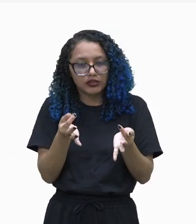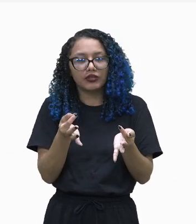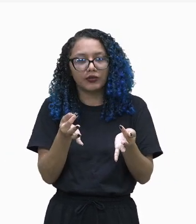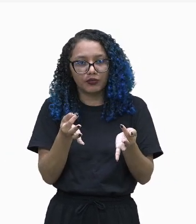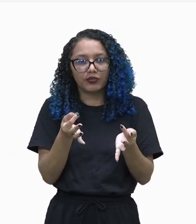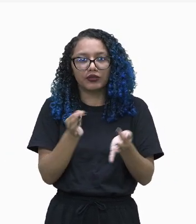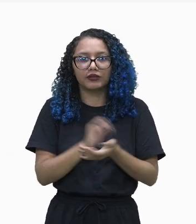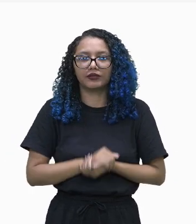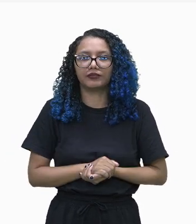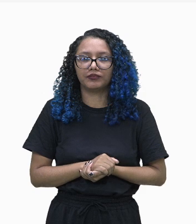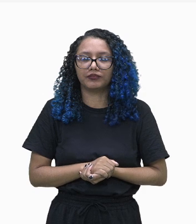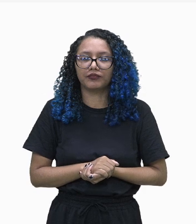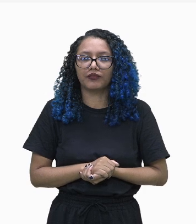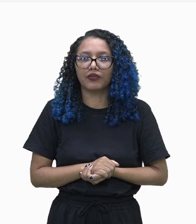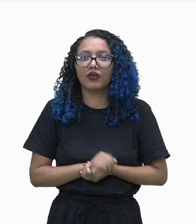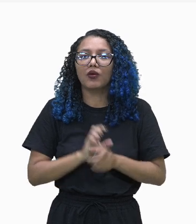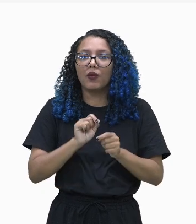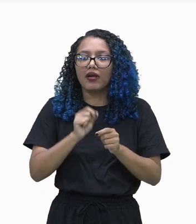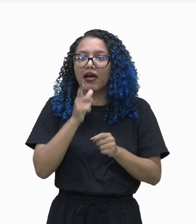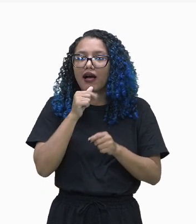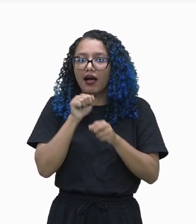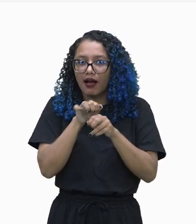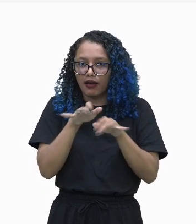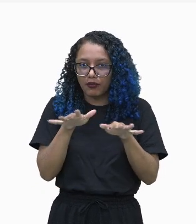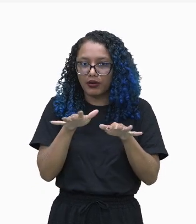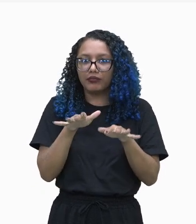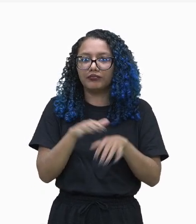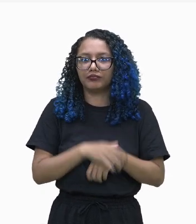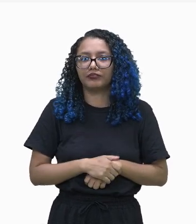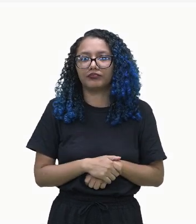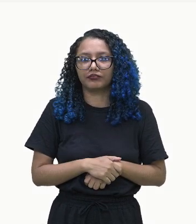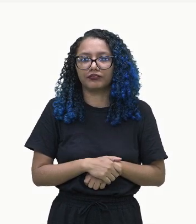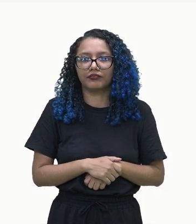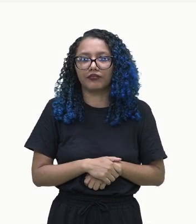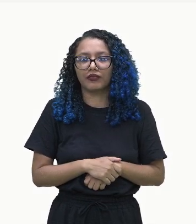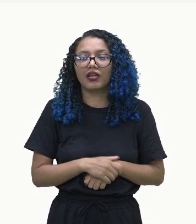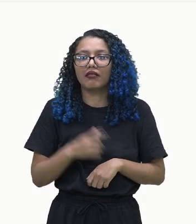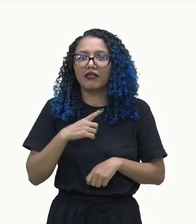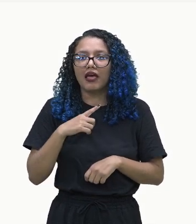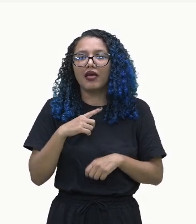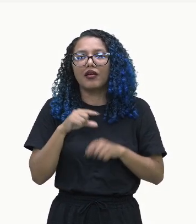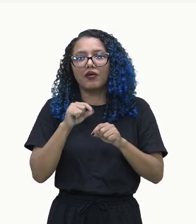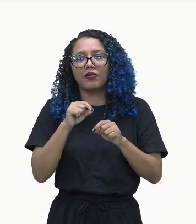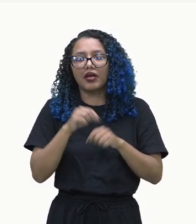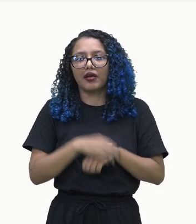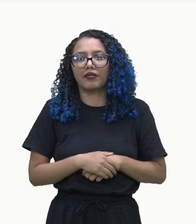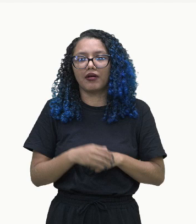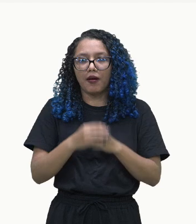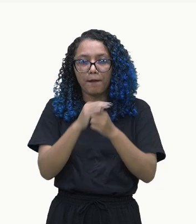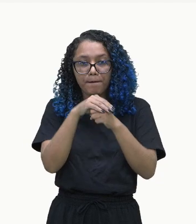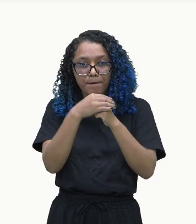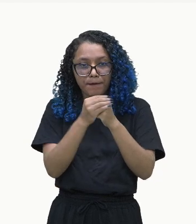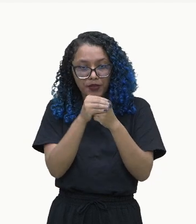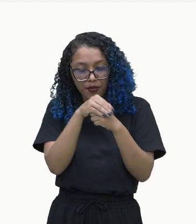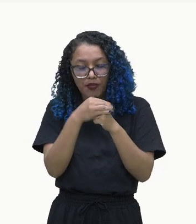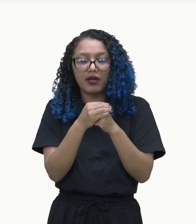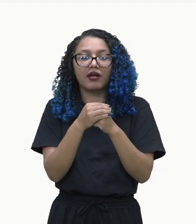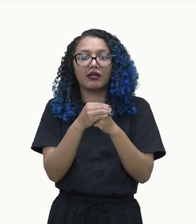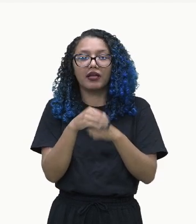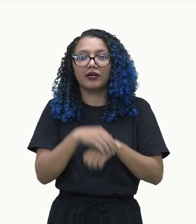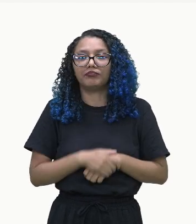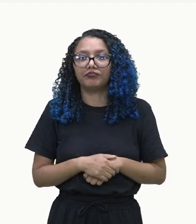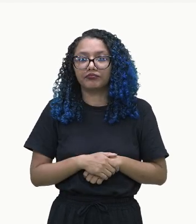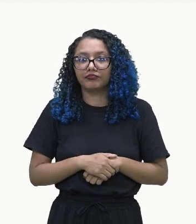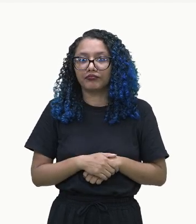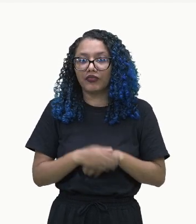de água através de uma membrana semipermeável. Então, isso tudo está relacionado à